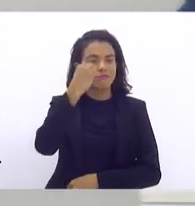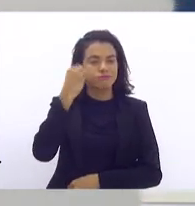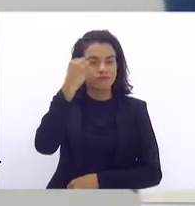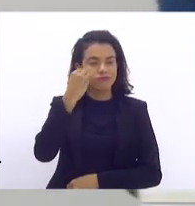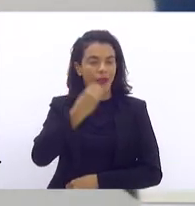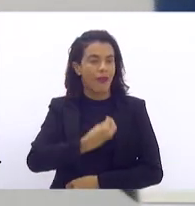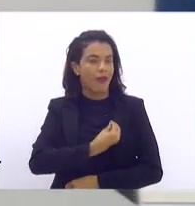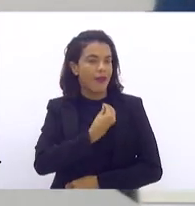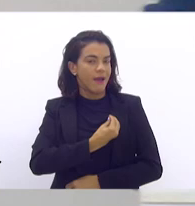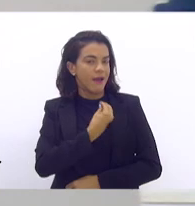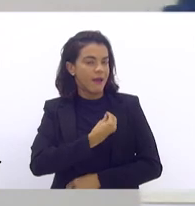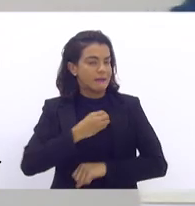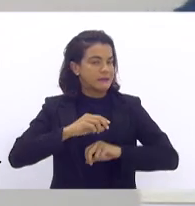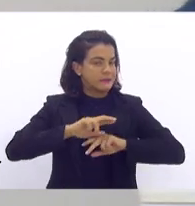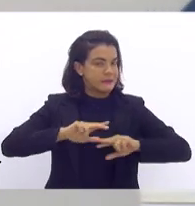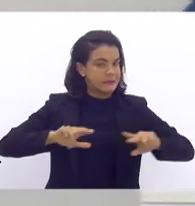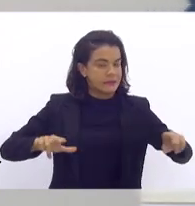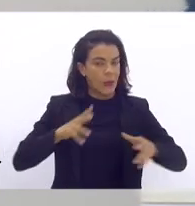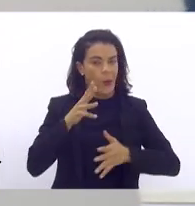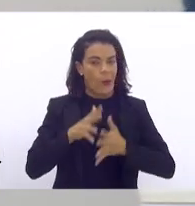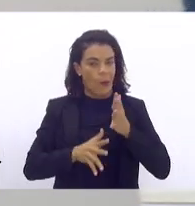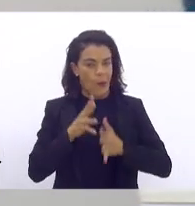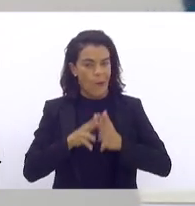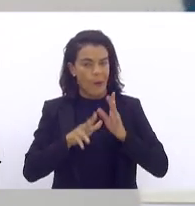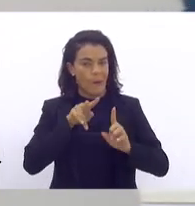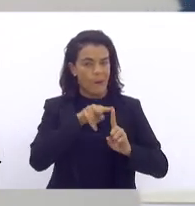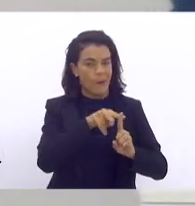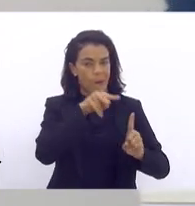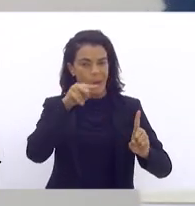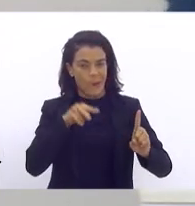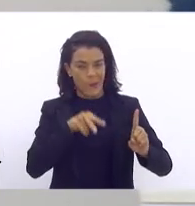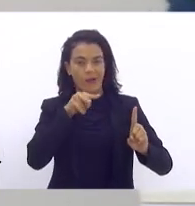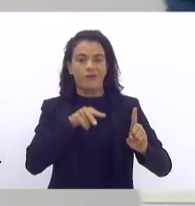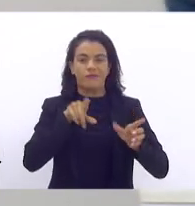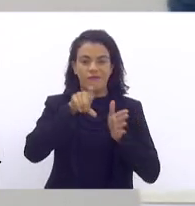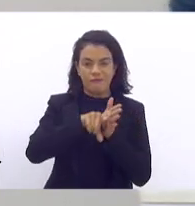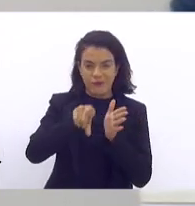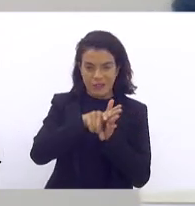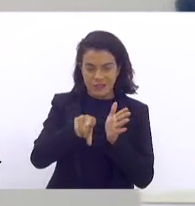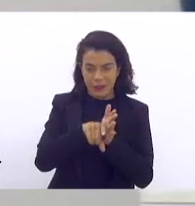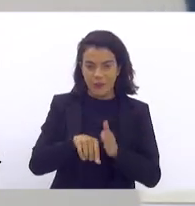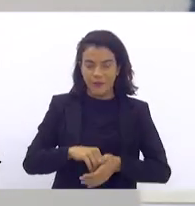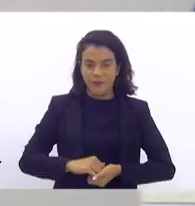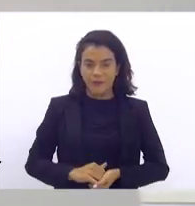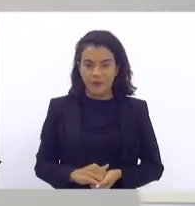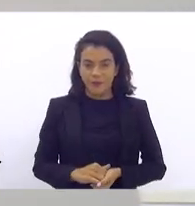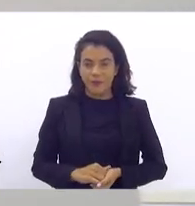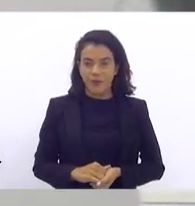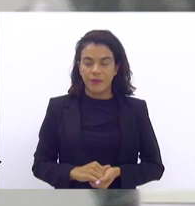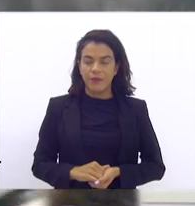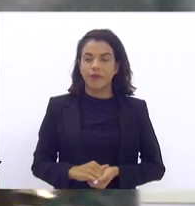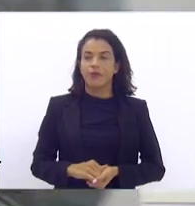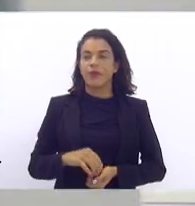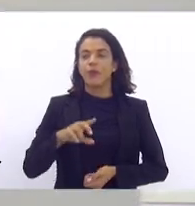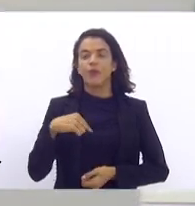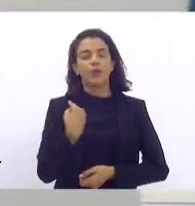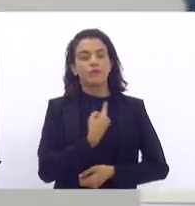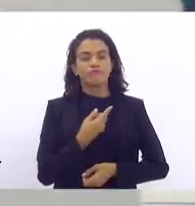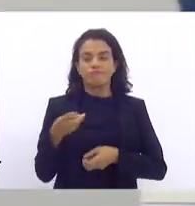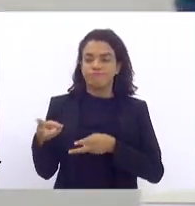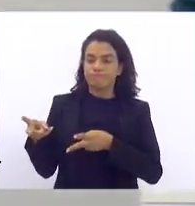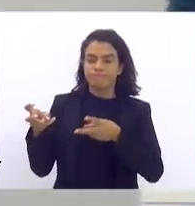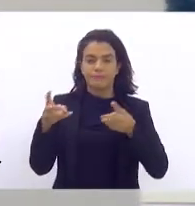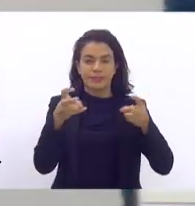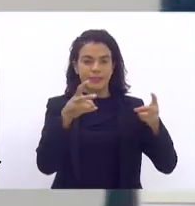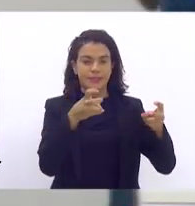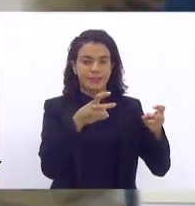questões complicadas e complexas do ponto de vista fiscal no estado do Rio de Janeiro e o que a gente vê para o